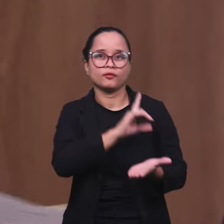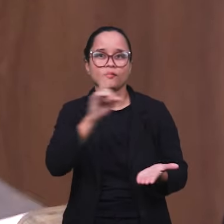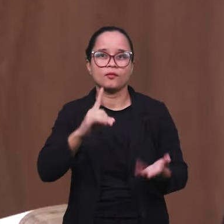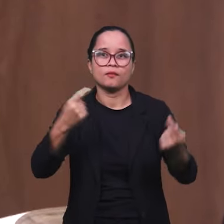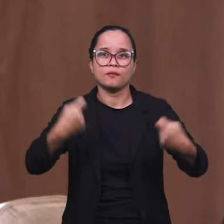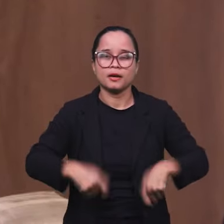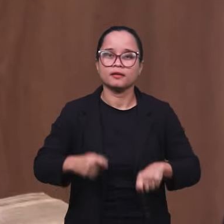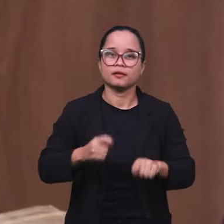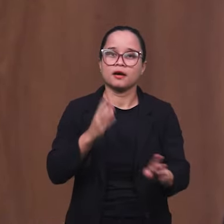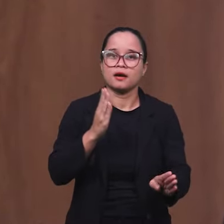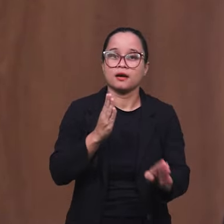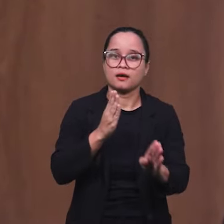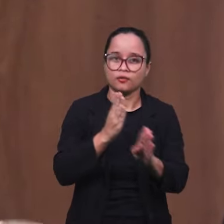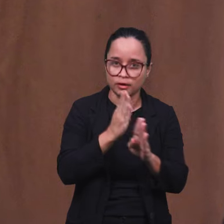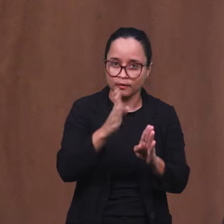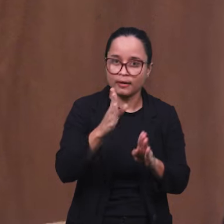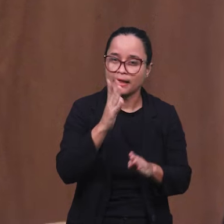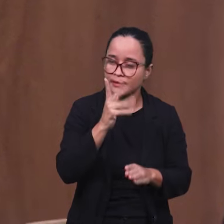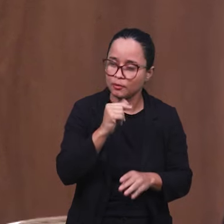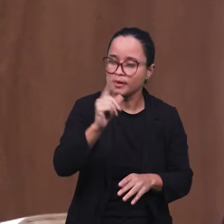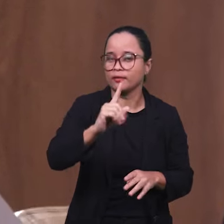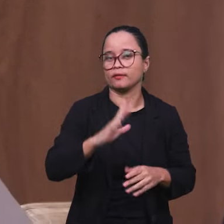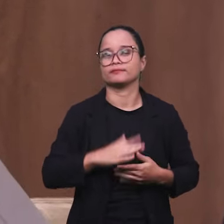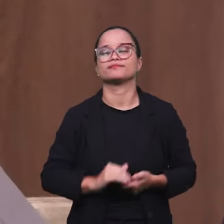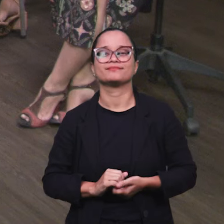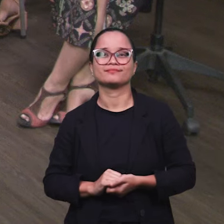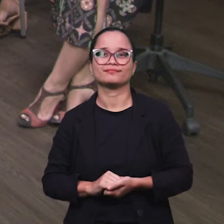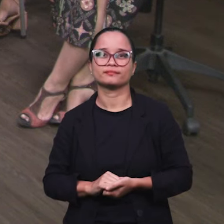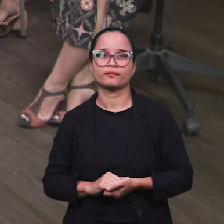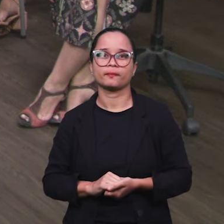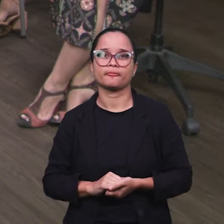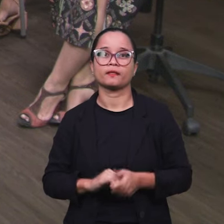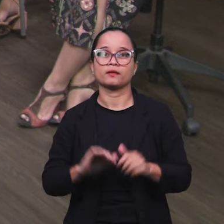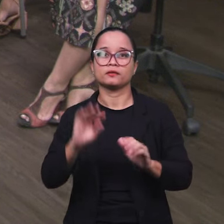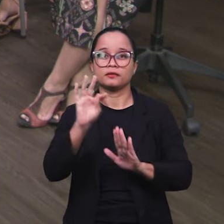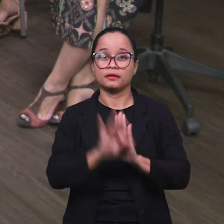precisar achá-la, tá? Mas não vai demorar, não.